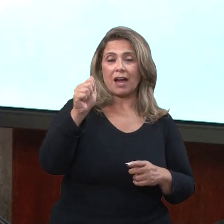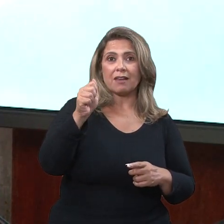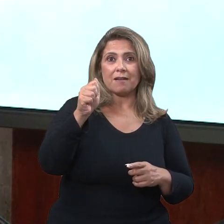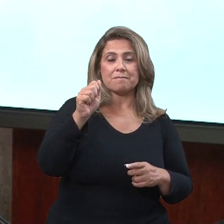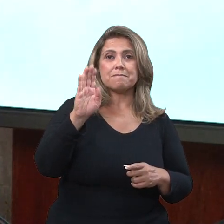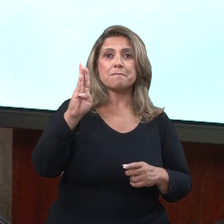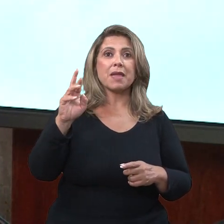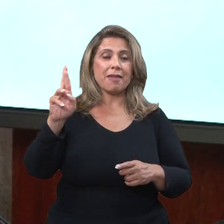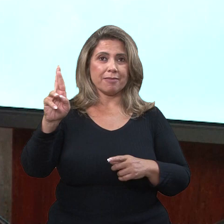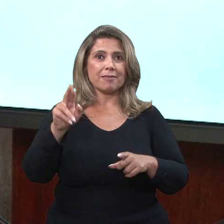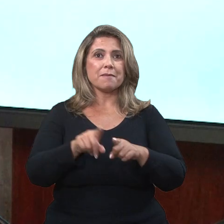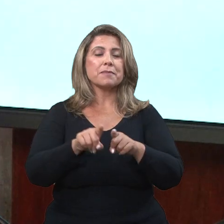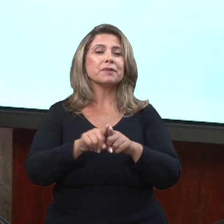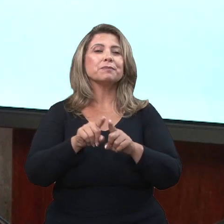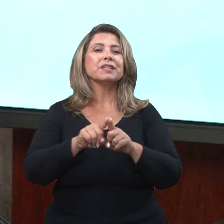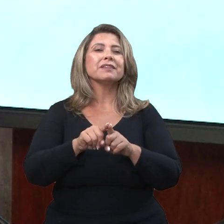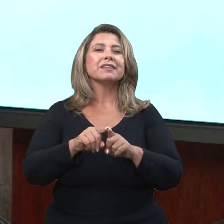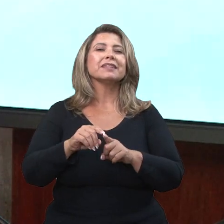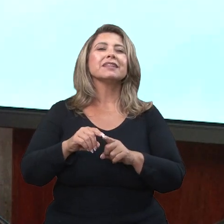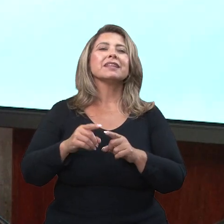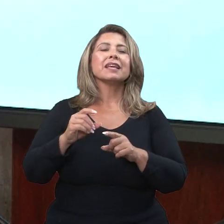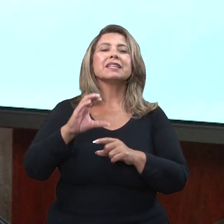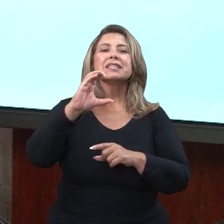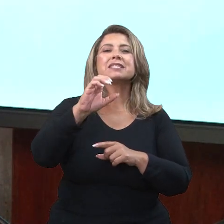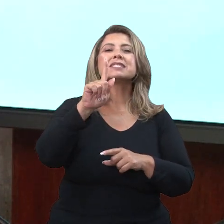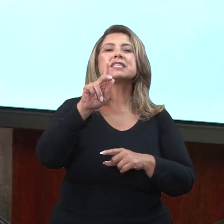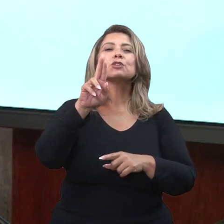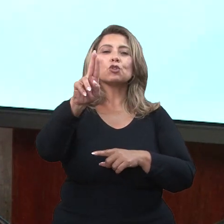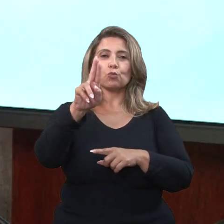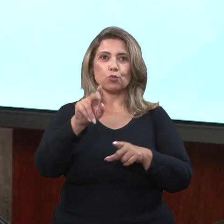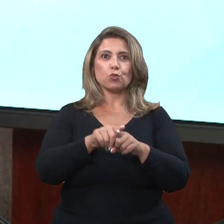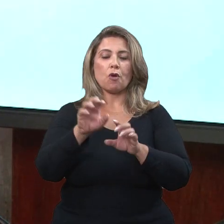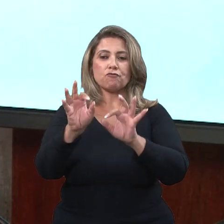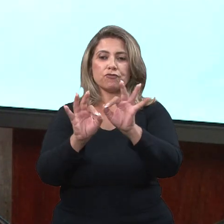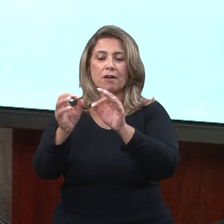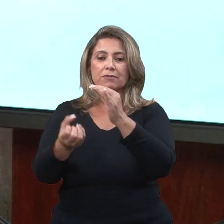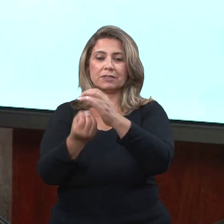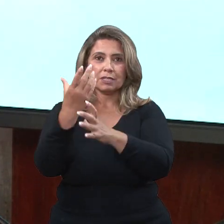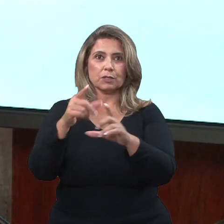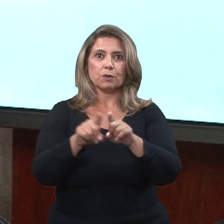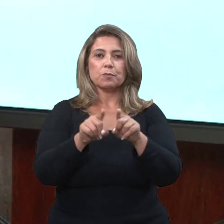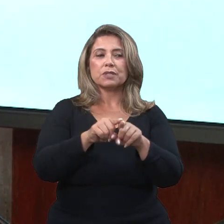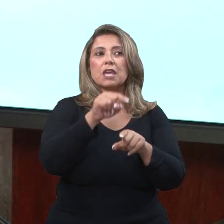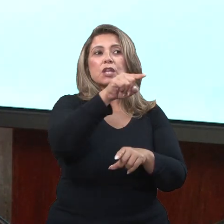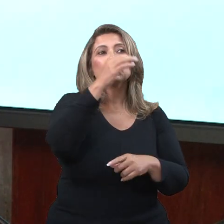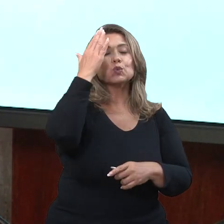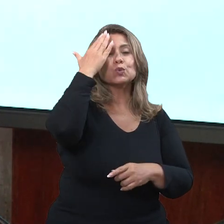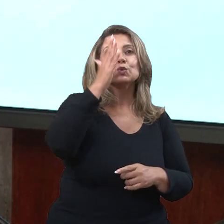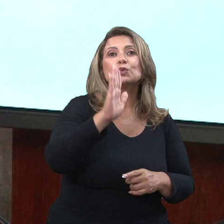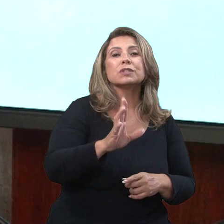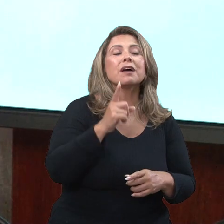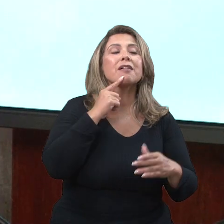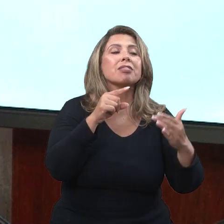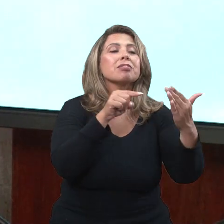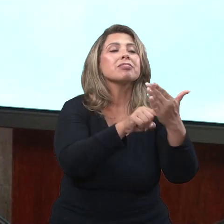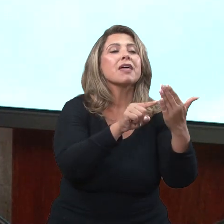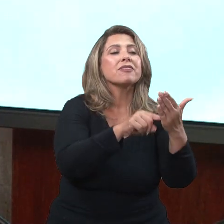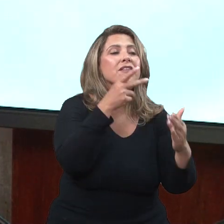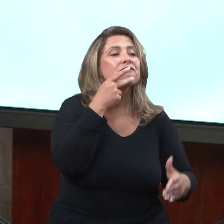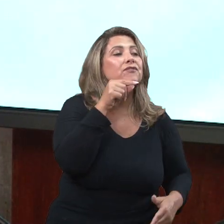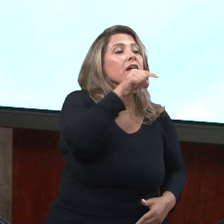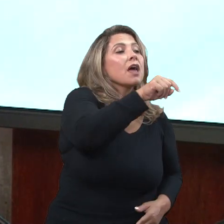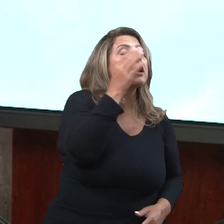pela Controladoria Geral da União, ela foi feita já para que algumas ouvidorias nem tenham acesso, se a pessoa que denuncia clicar